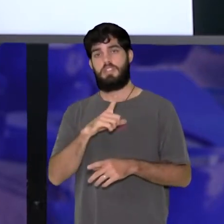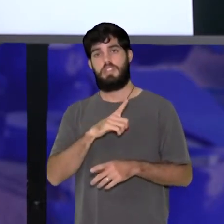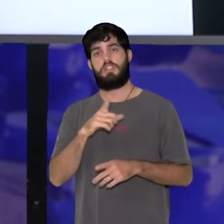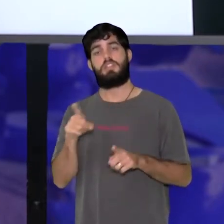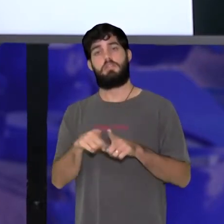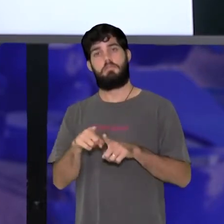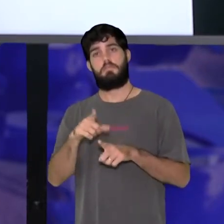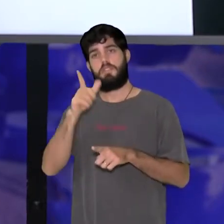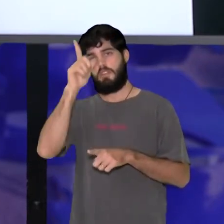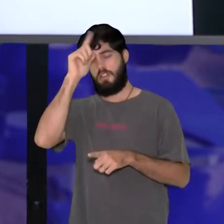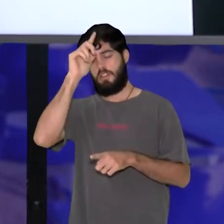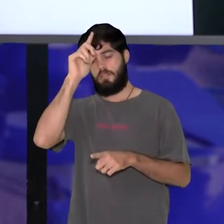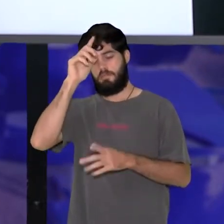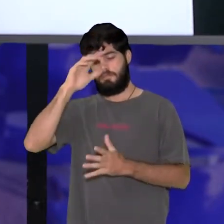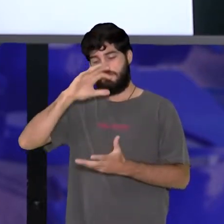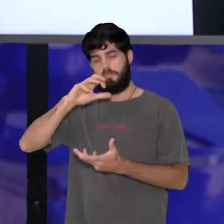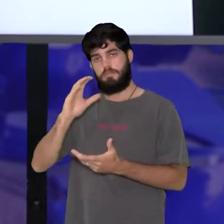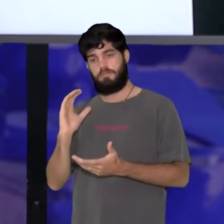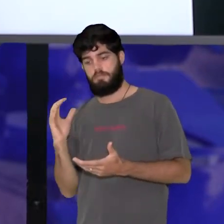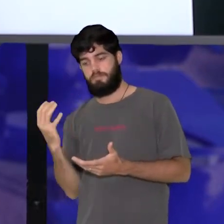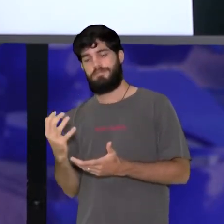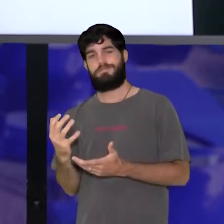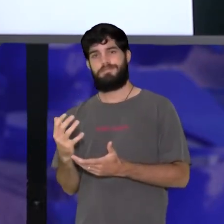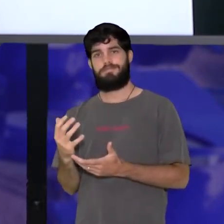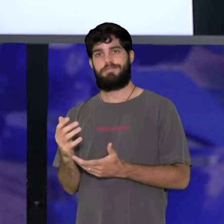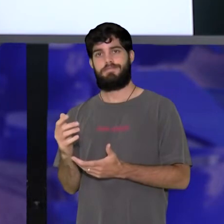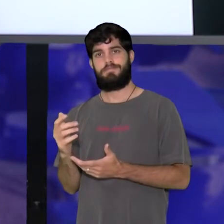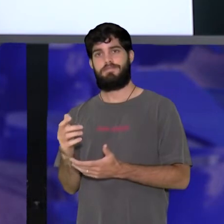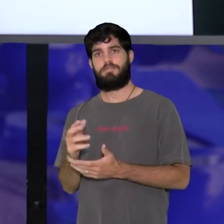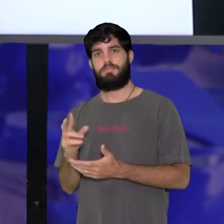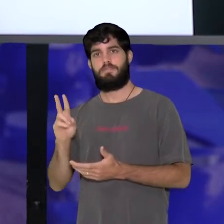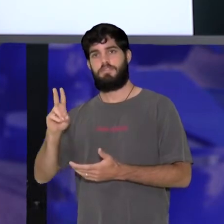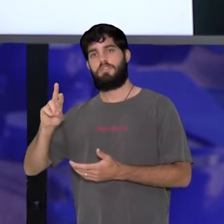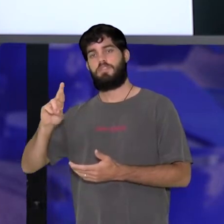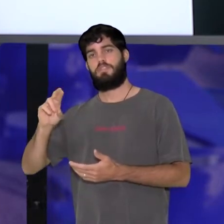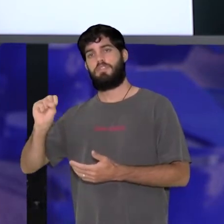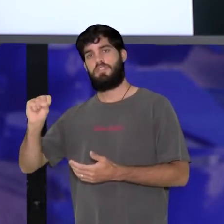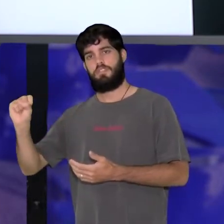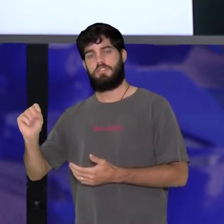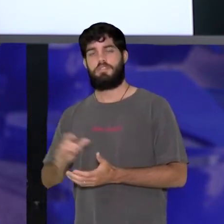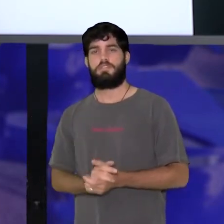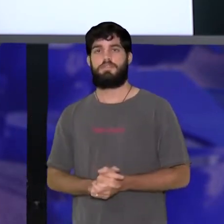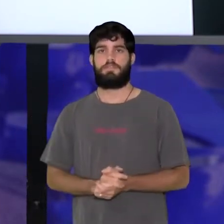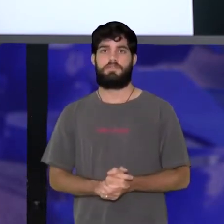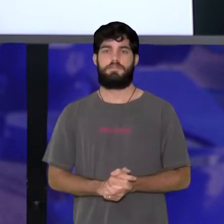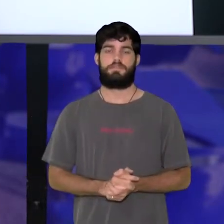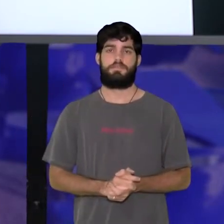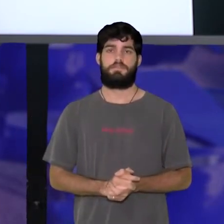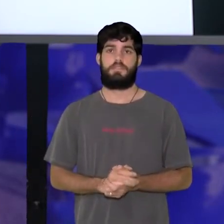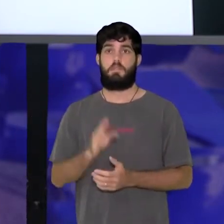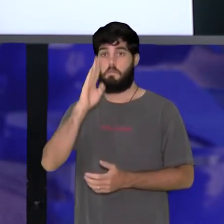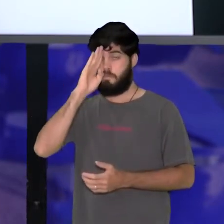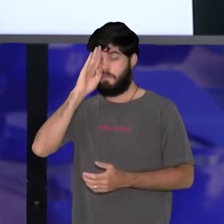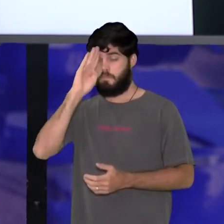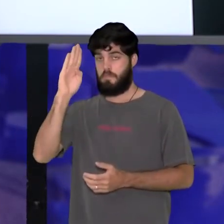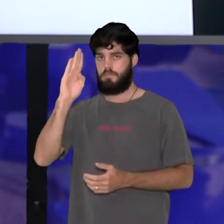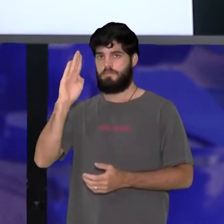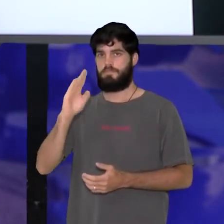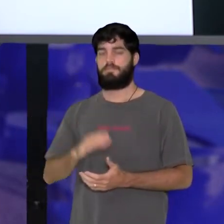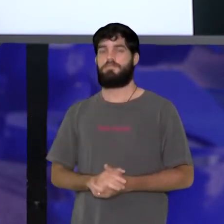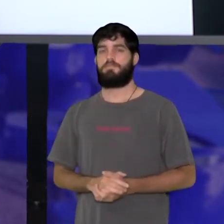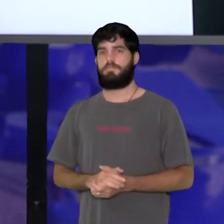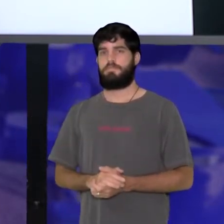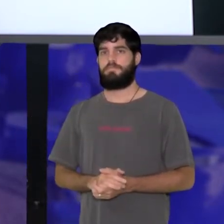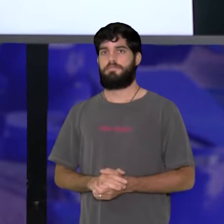Alemanha Oriental, controlada pelos países socialistas, principalmente pela União Soviética,